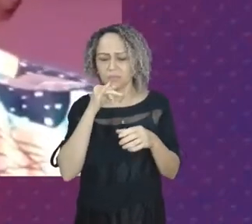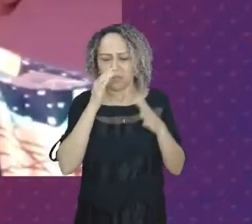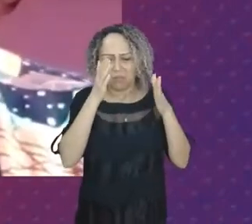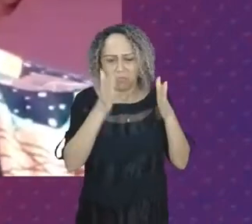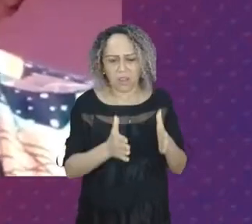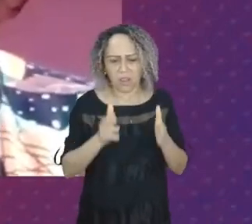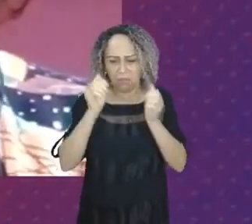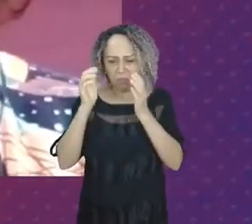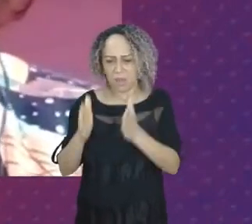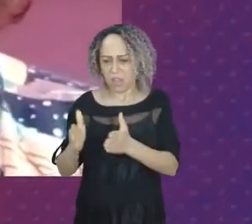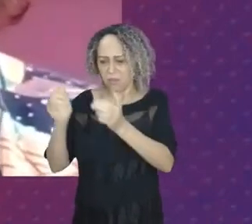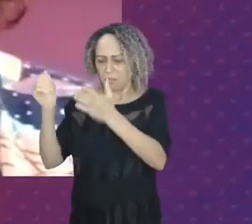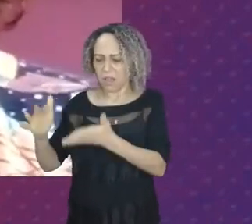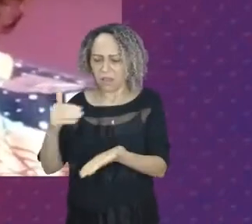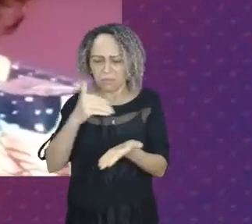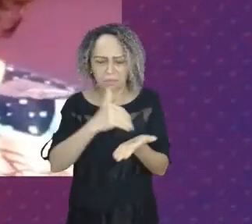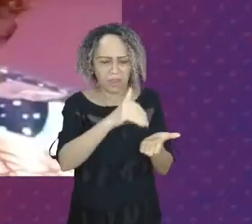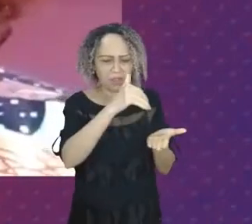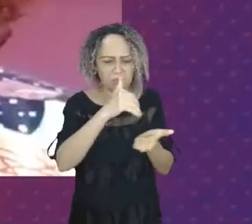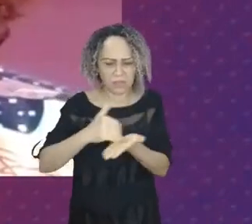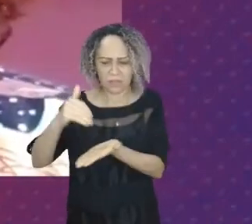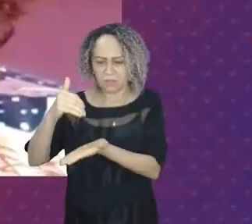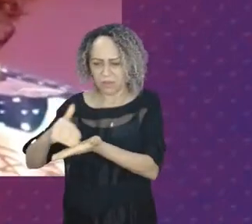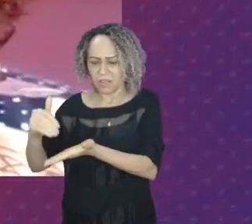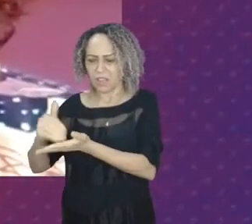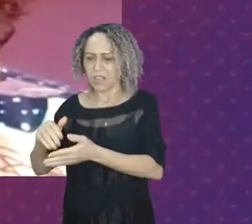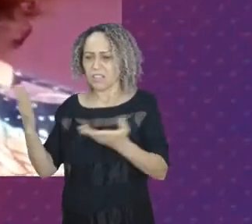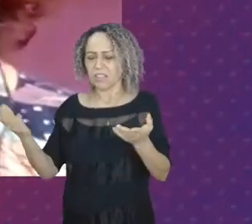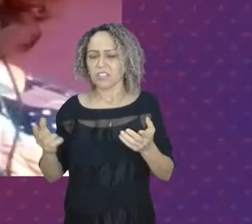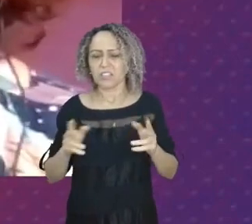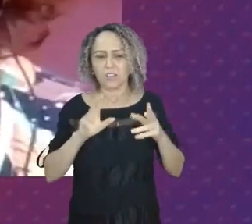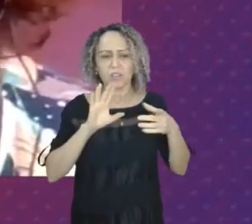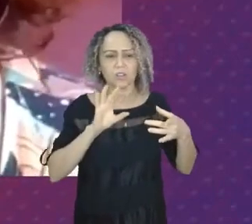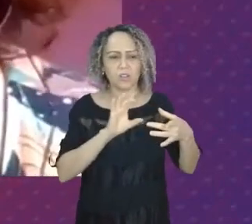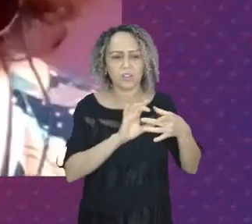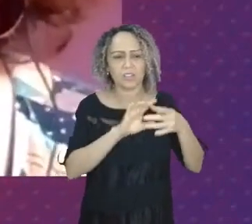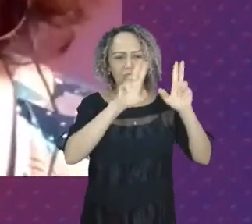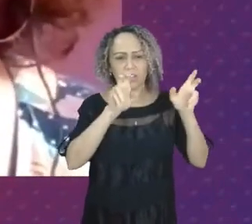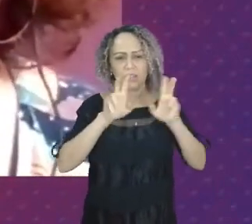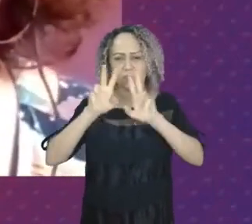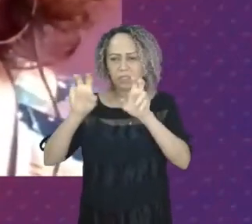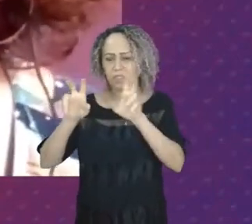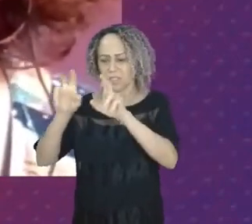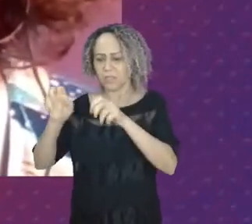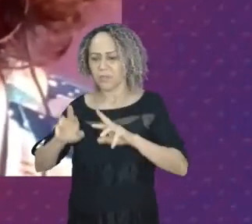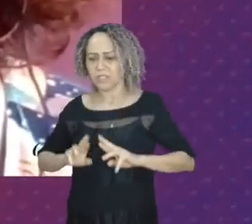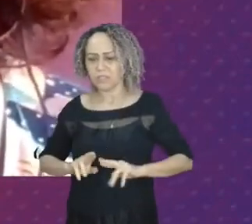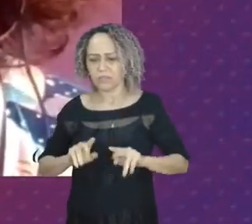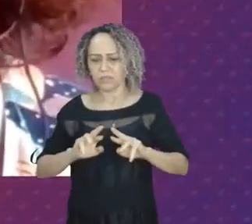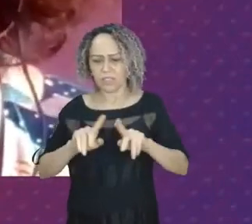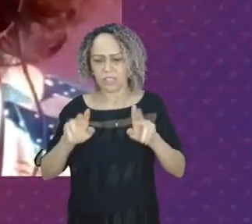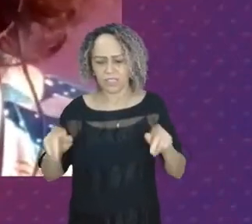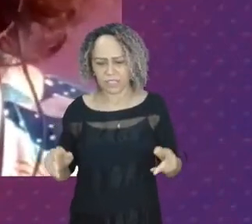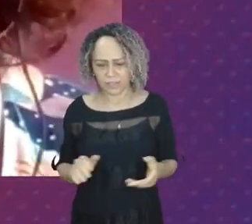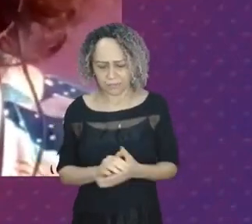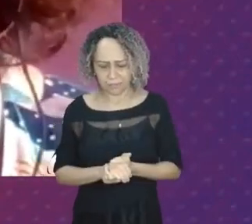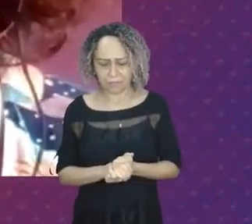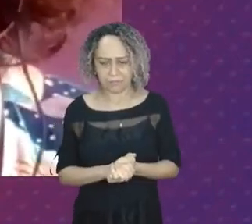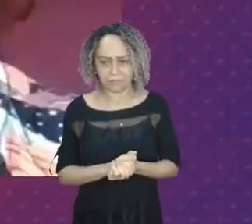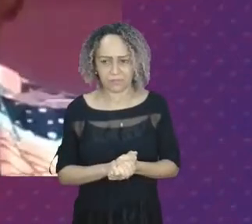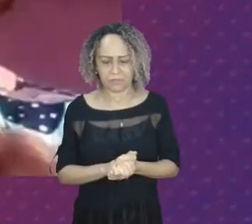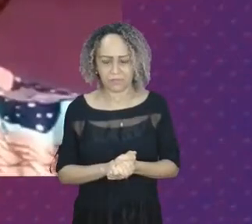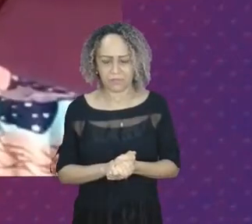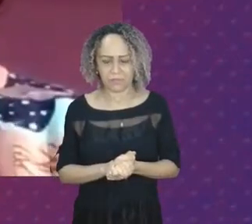secretarias. E a questão interseccional, que é um debate também trazido por alguns